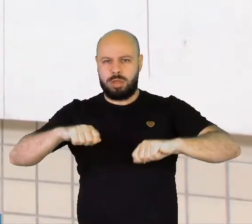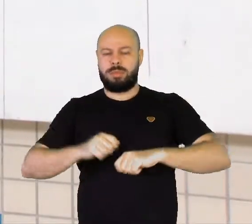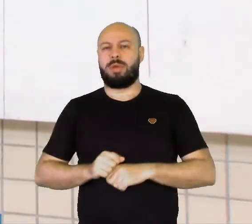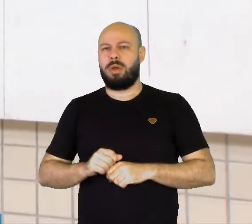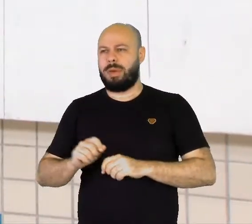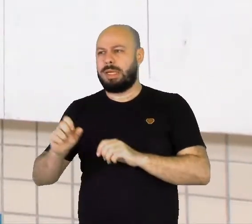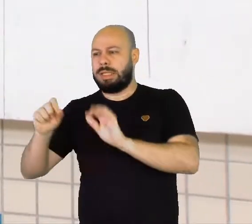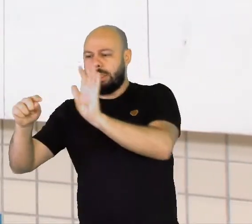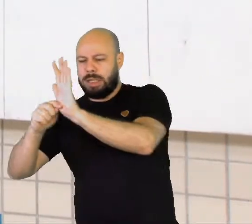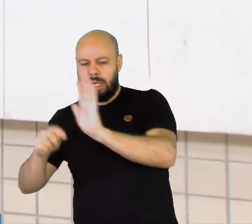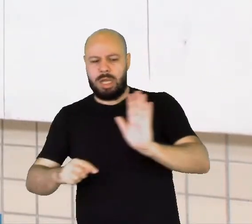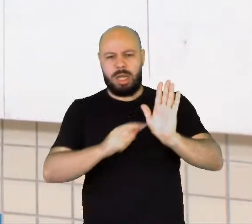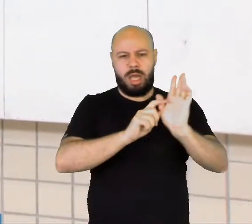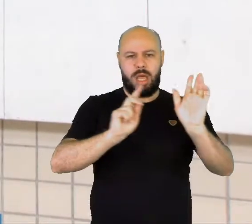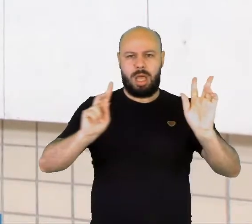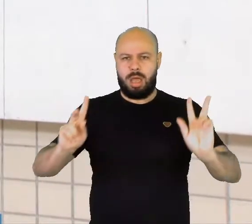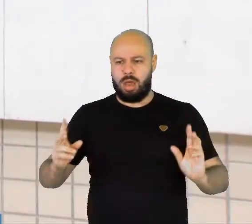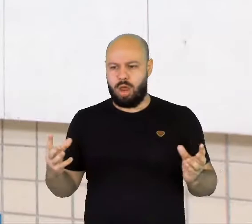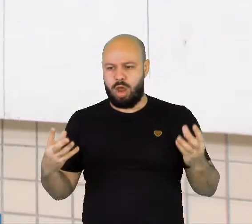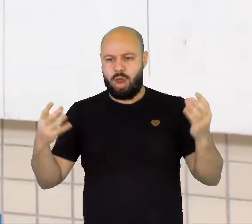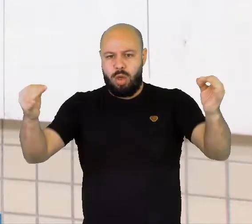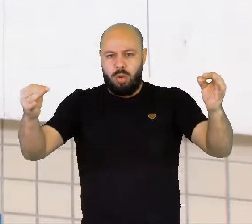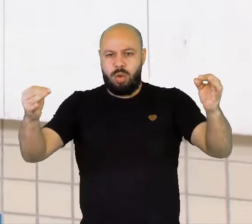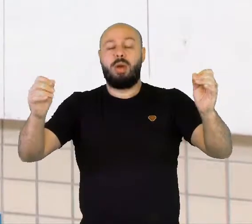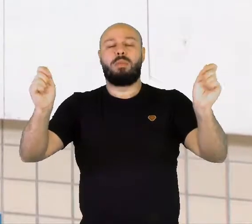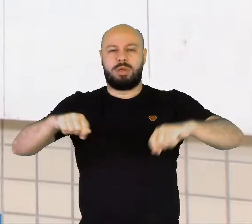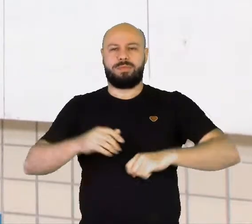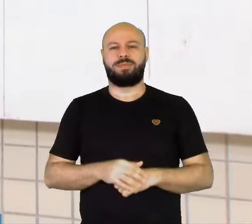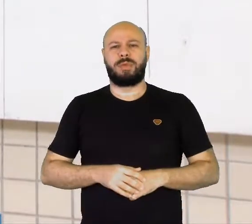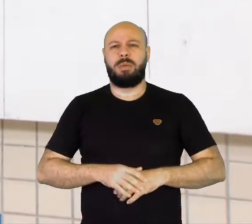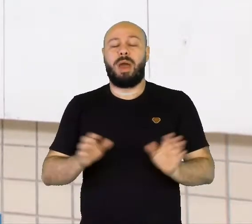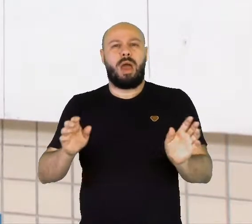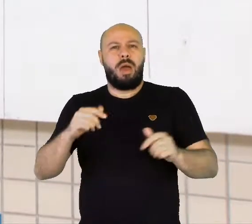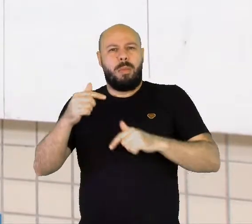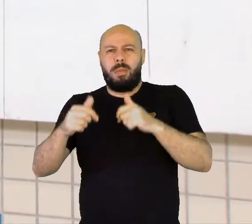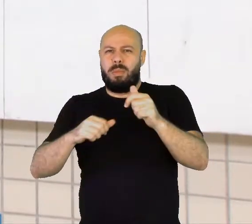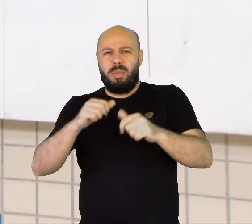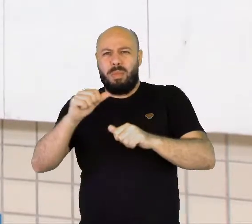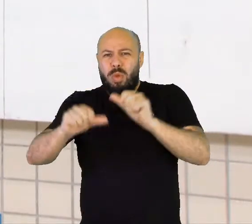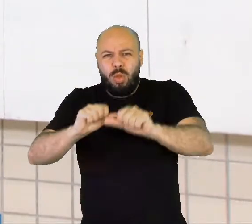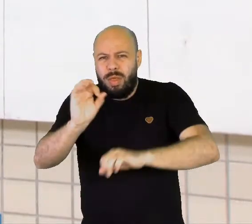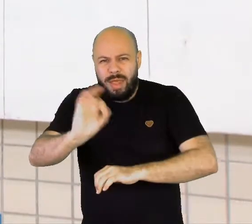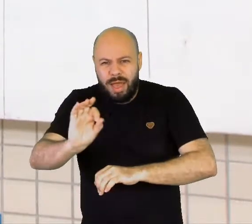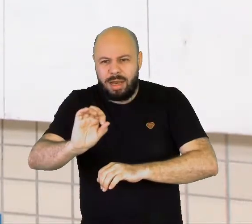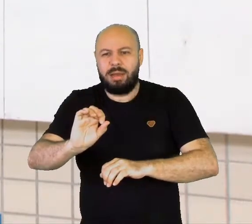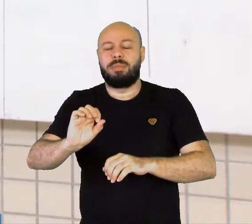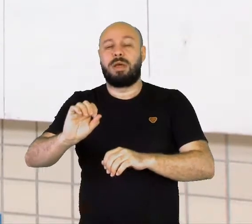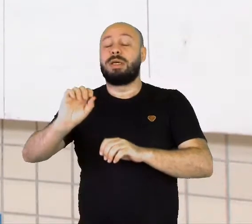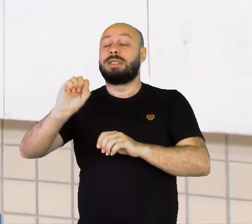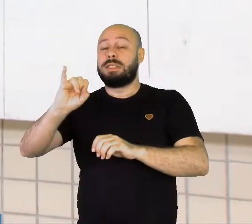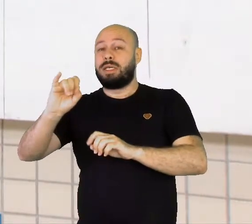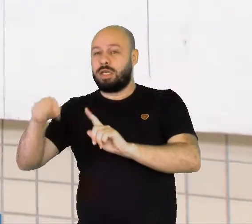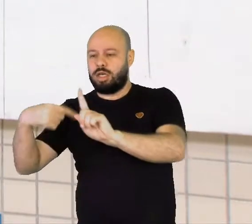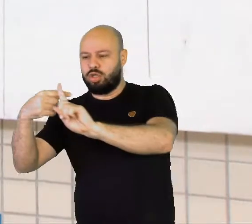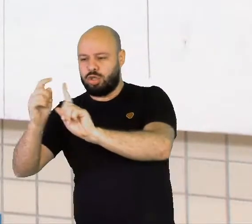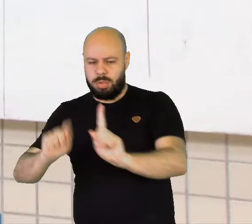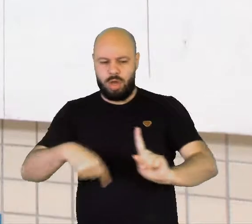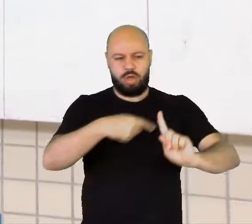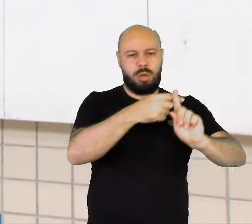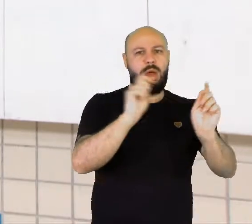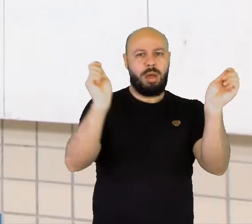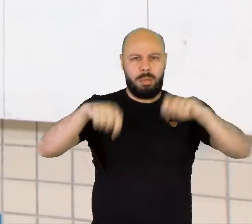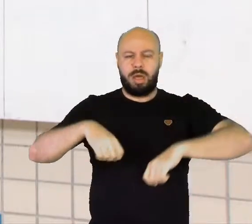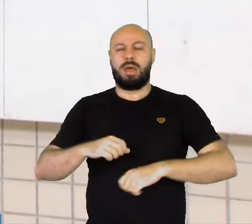inequações equivalentes. Então, não mudou nada, professor? Não mudou nada nessa questão de somar ou diminuir, na questão do